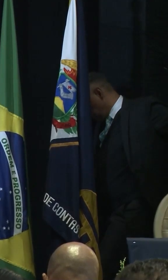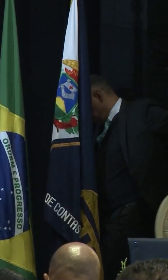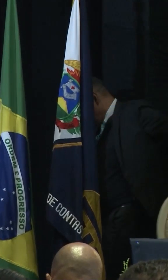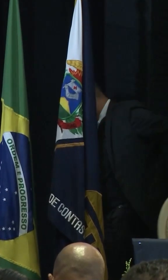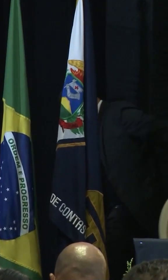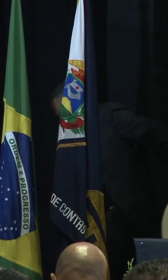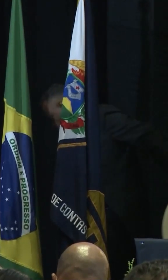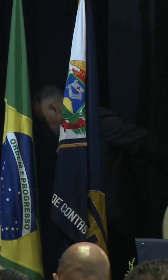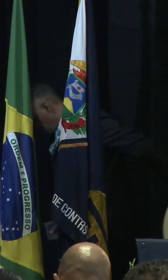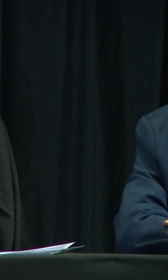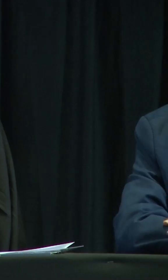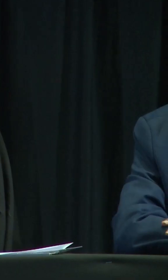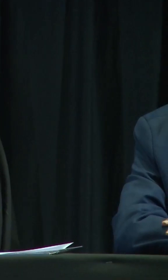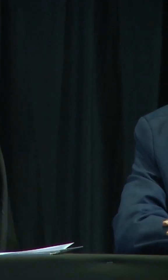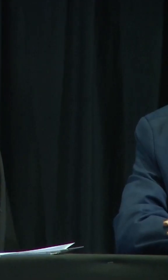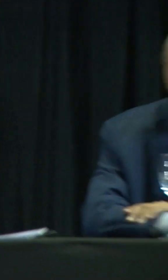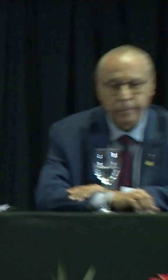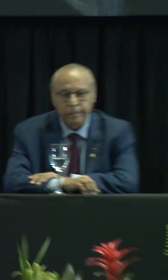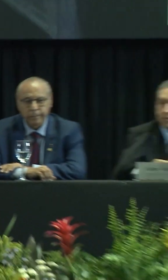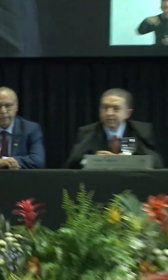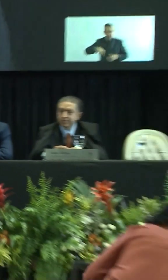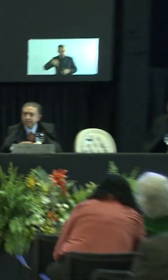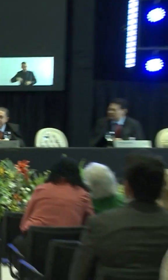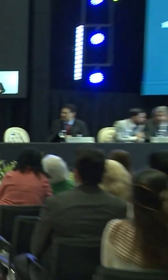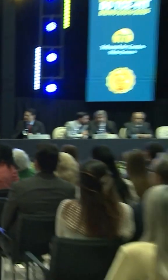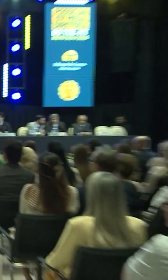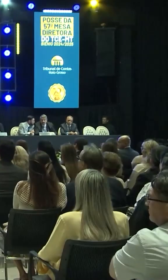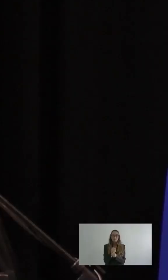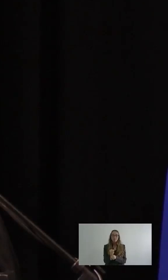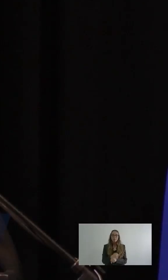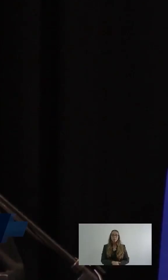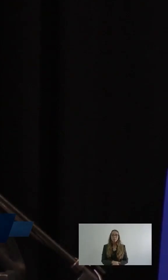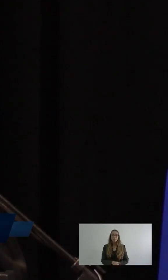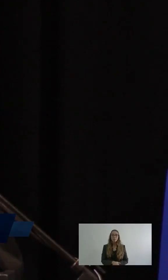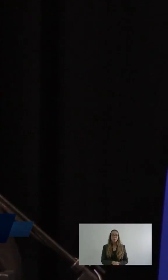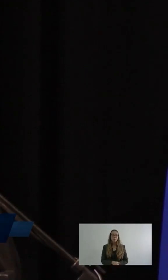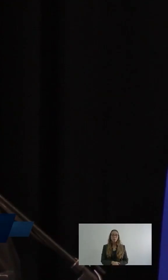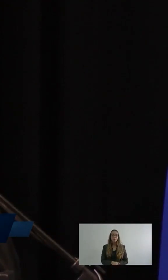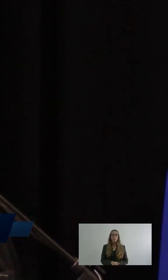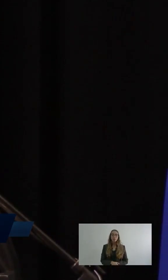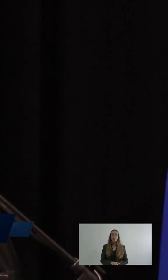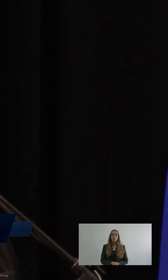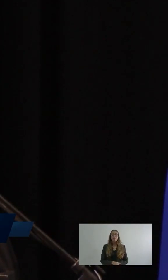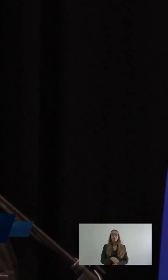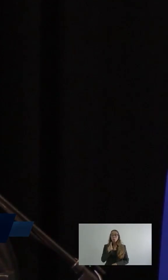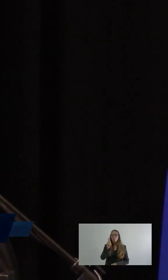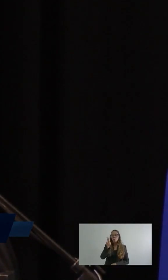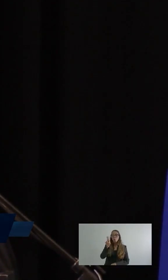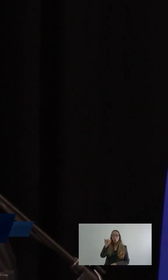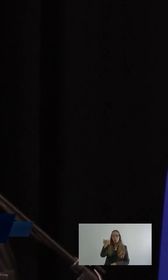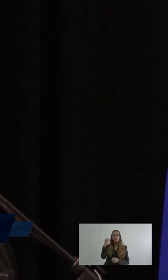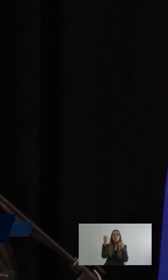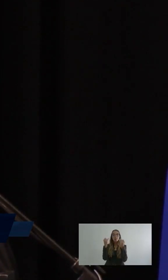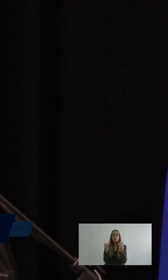como vice-presidente e José Carlos Novelli como corregedor-geral. Rui Barbosa dizia o seguinte: se não